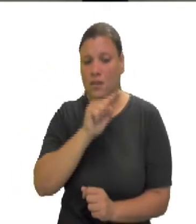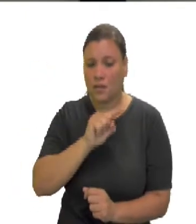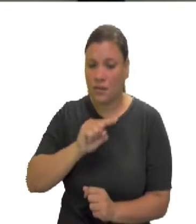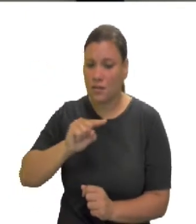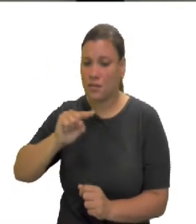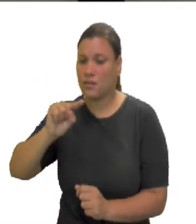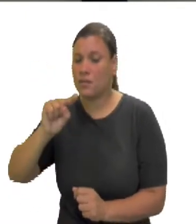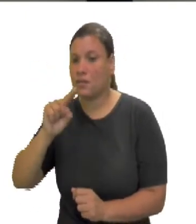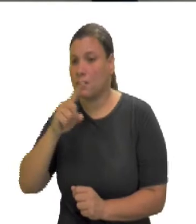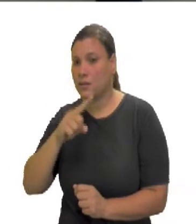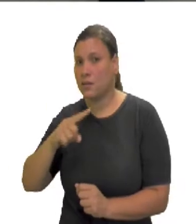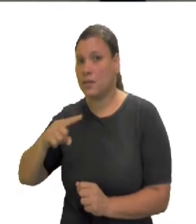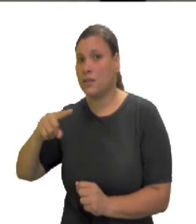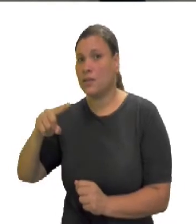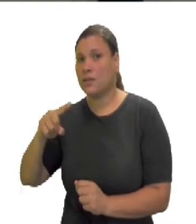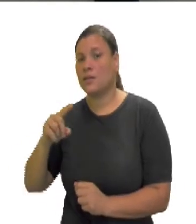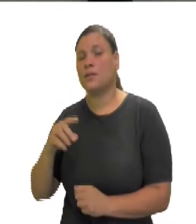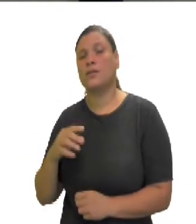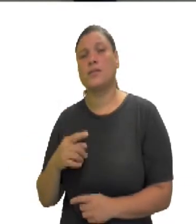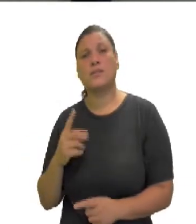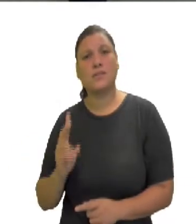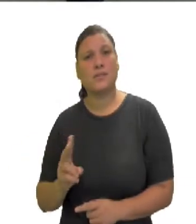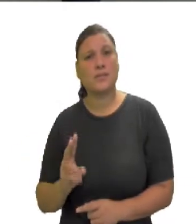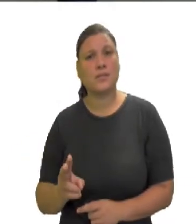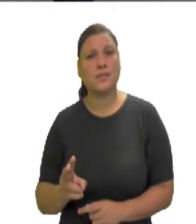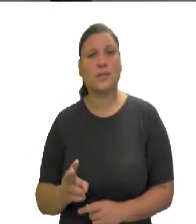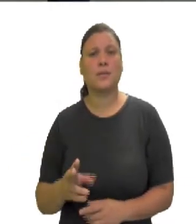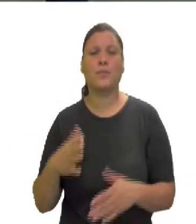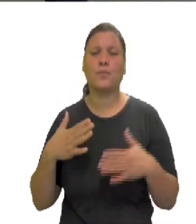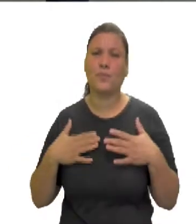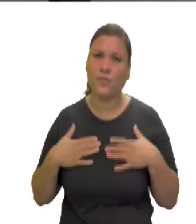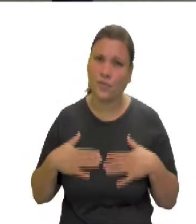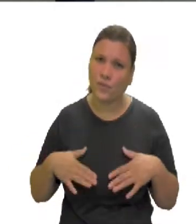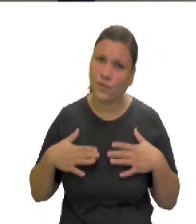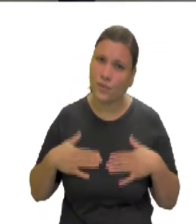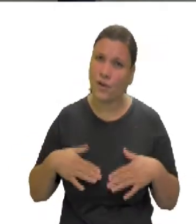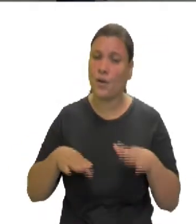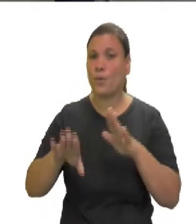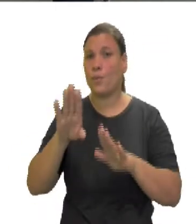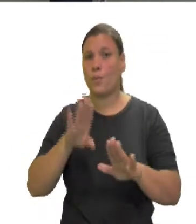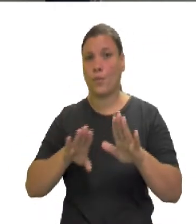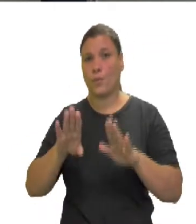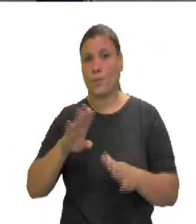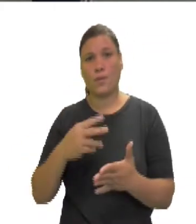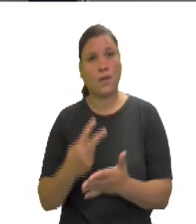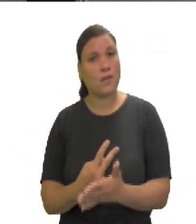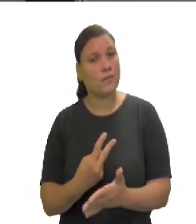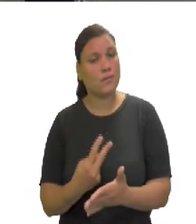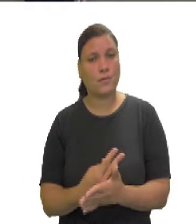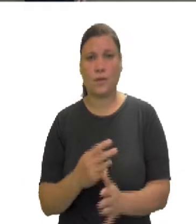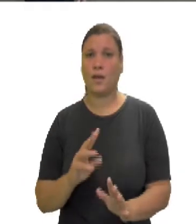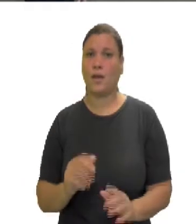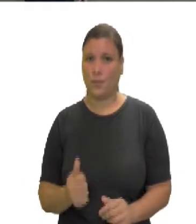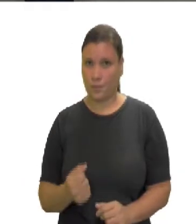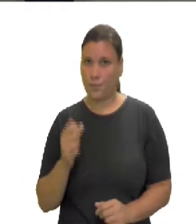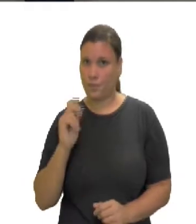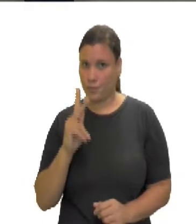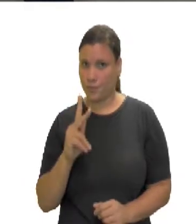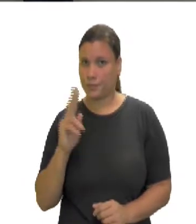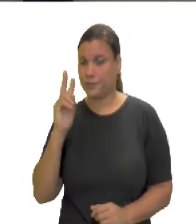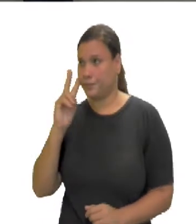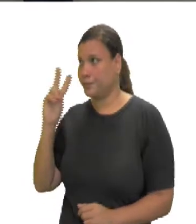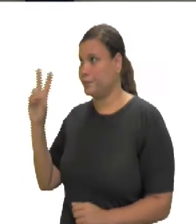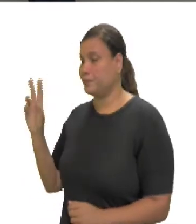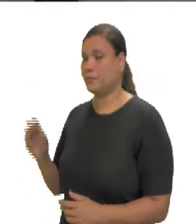mais B ao quadrado. Veja só que eu posso aplicar uma propriedade aqui pra resolver, pra